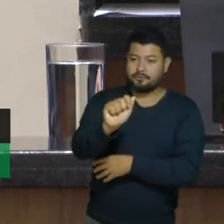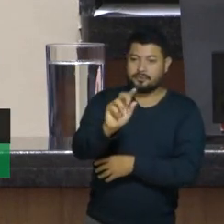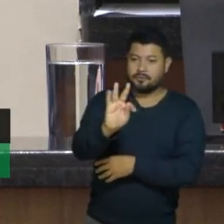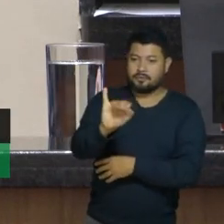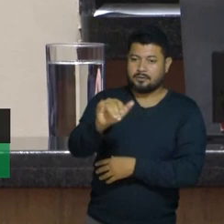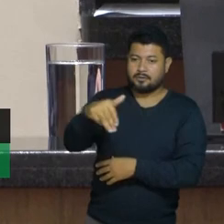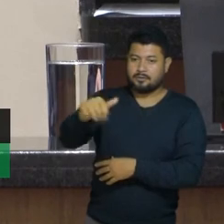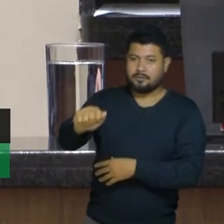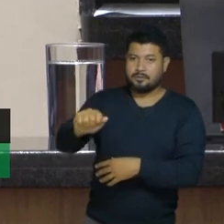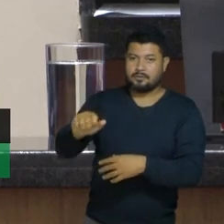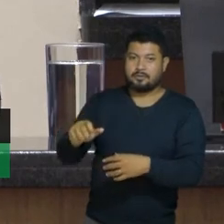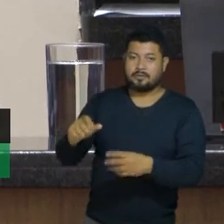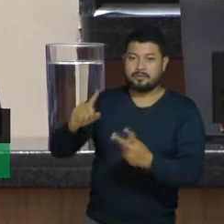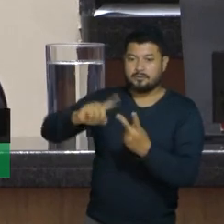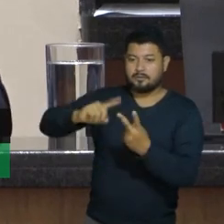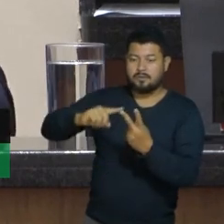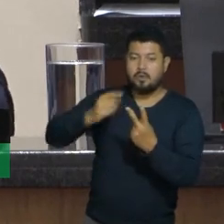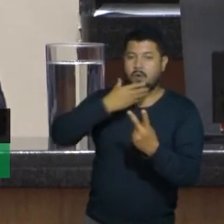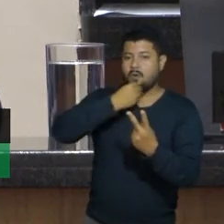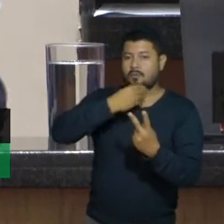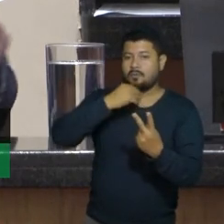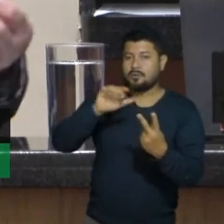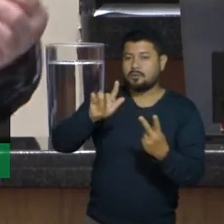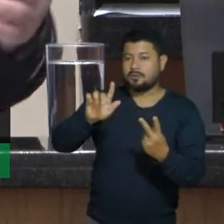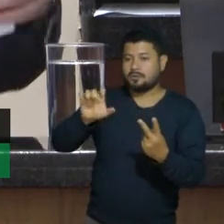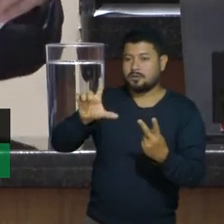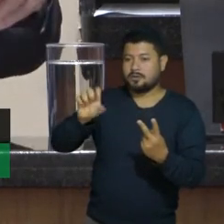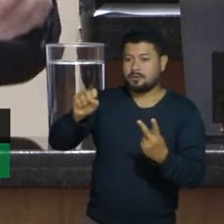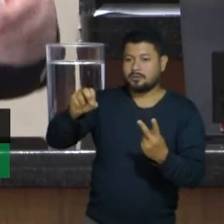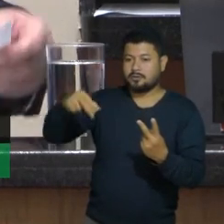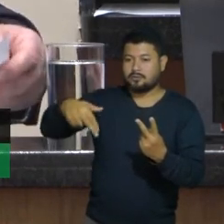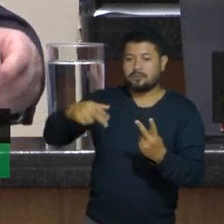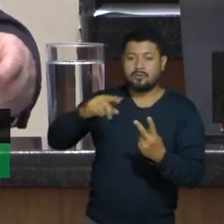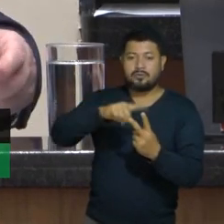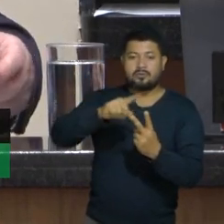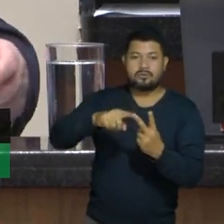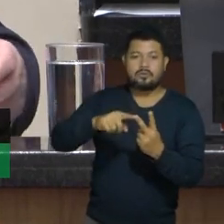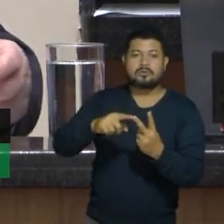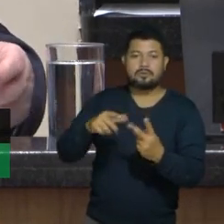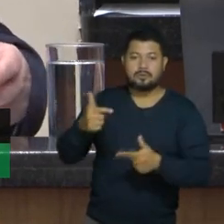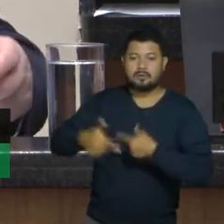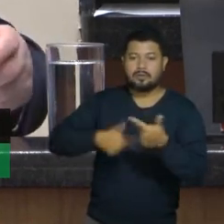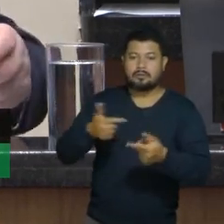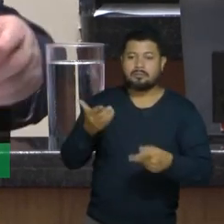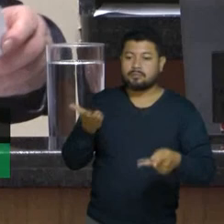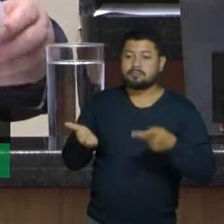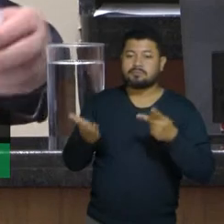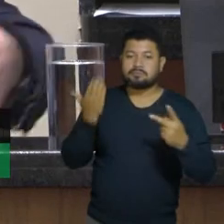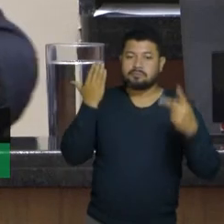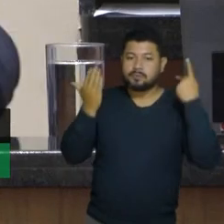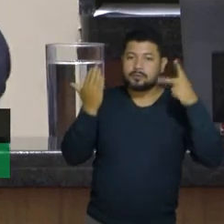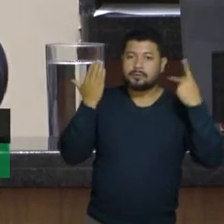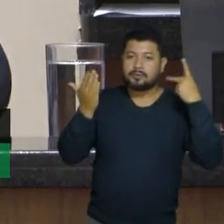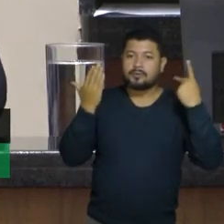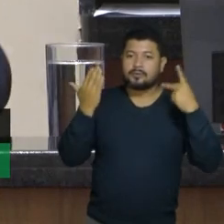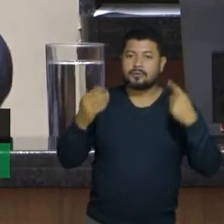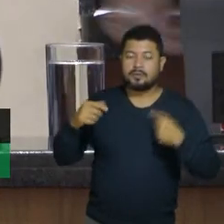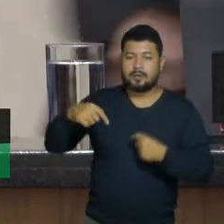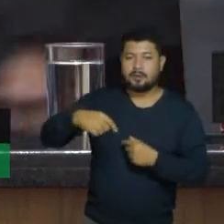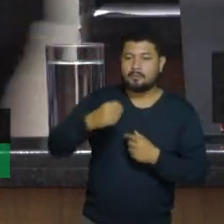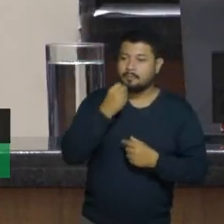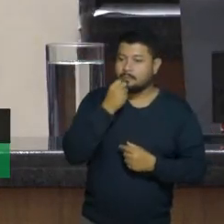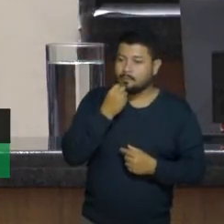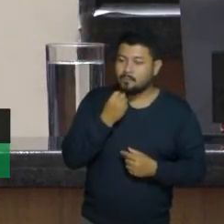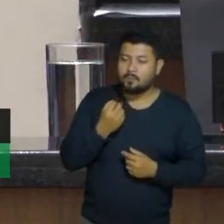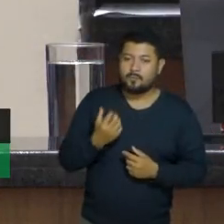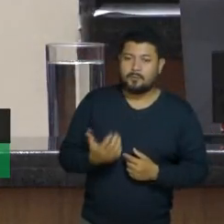o Gelson, que são psicólogos. Bem-vindos a esta casa. Na sequência, ainda no